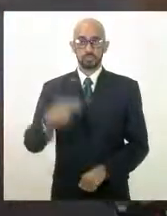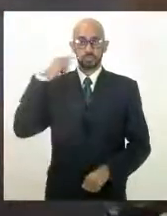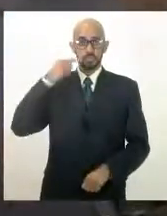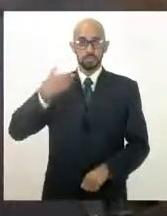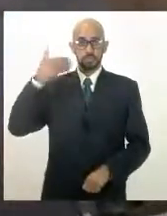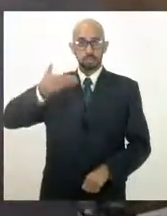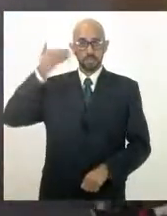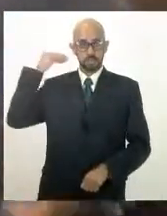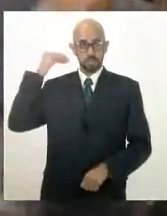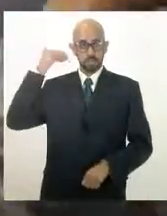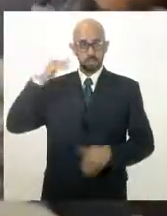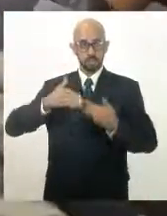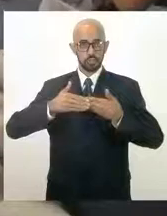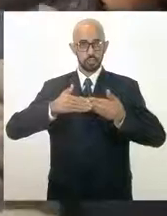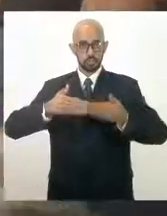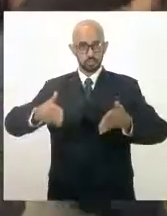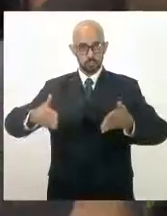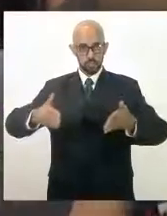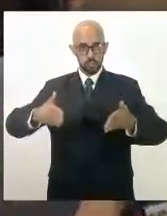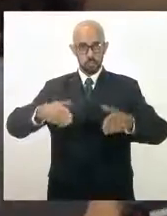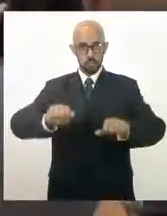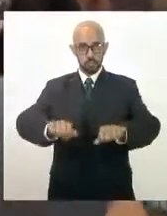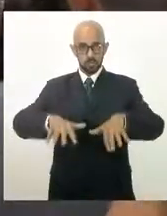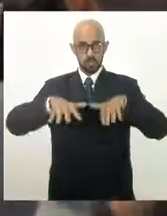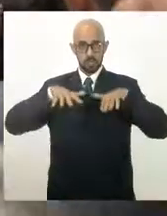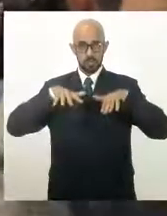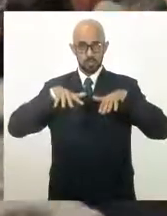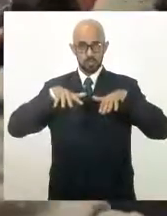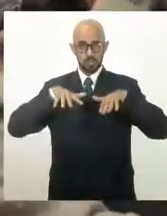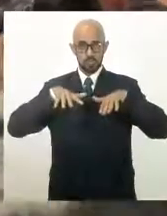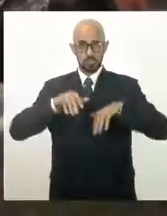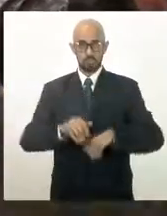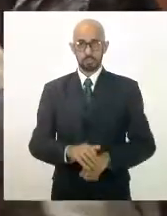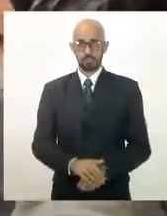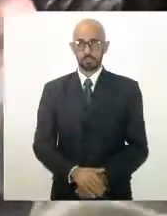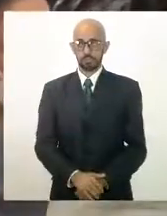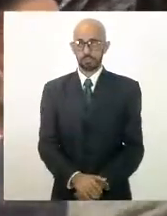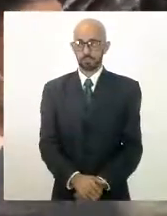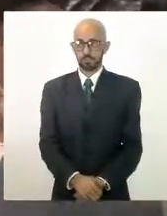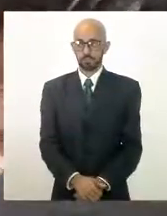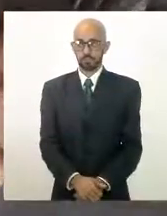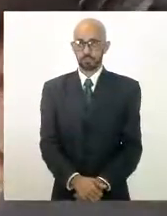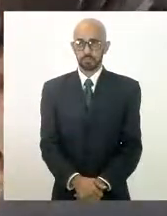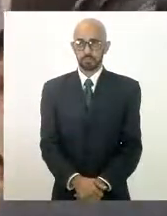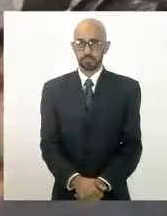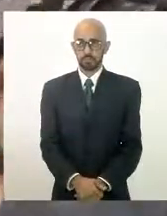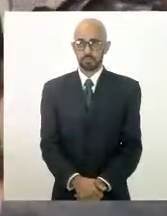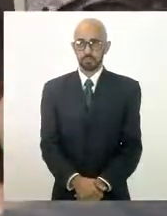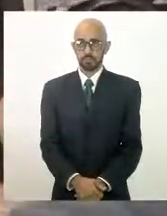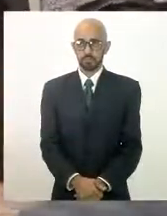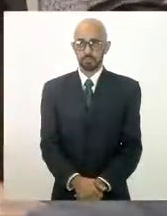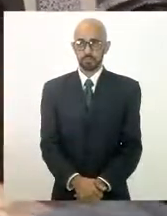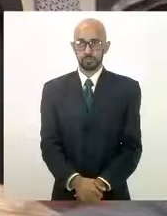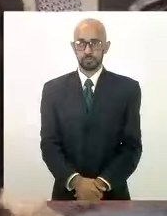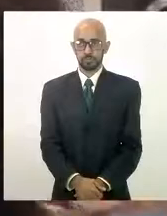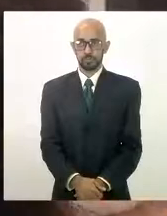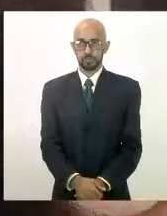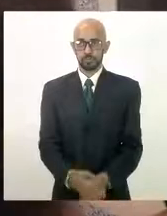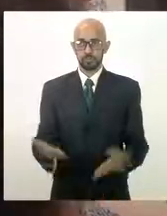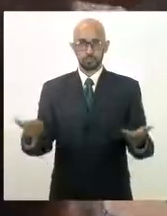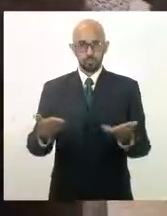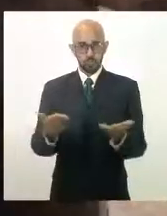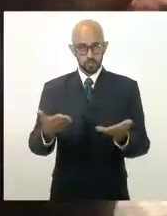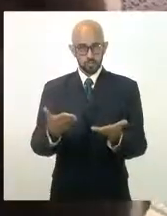nós inauguramos o plenário. Mas você está naquela placa. Essa aqui, essa aqui. E hoje